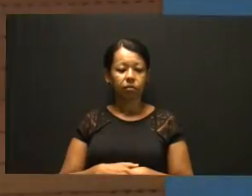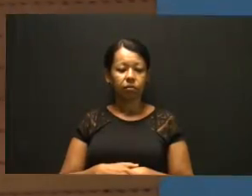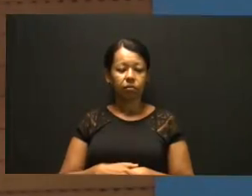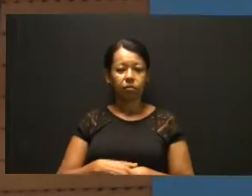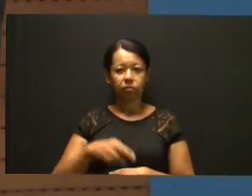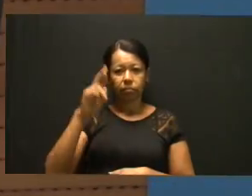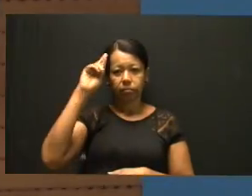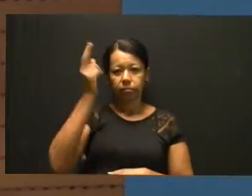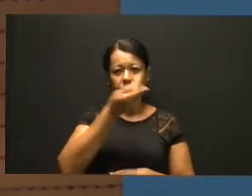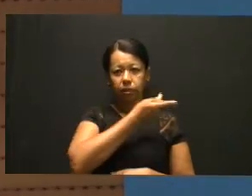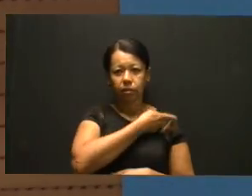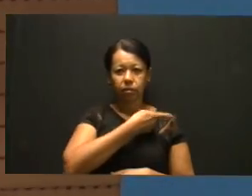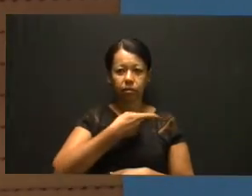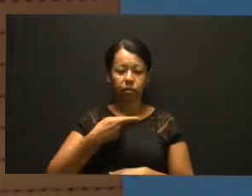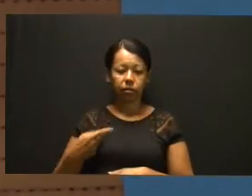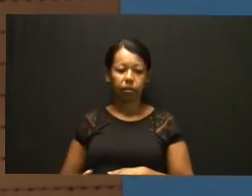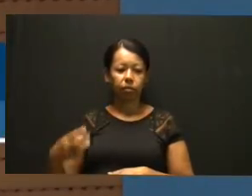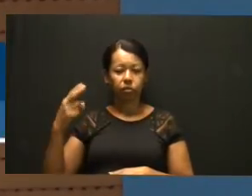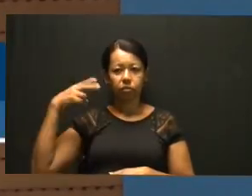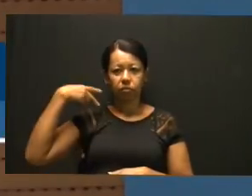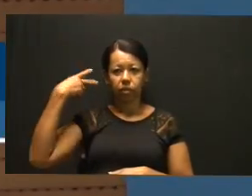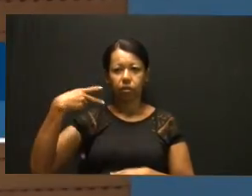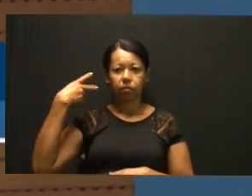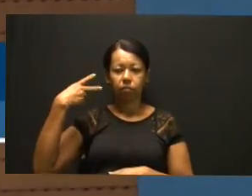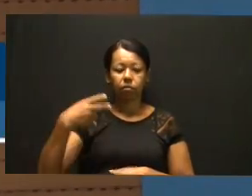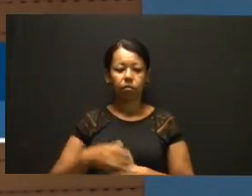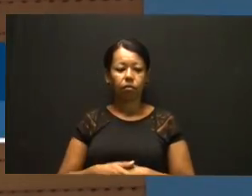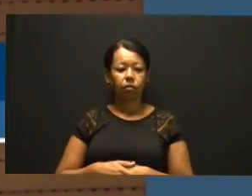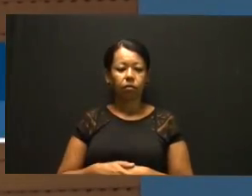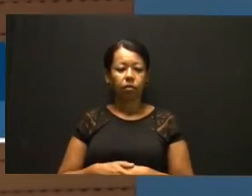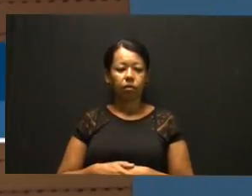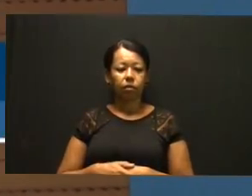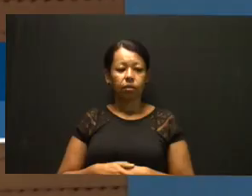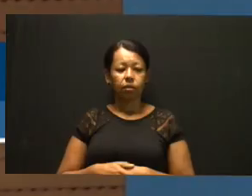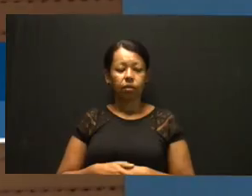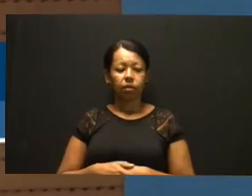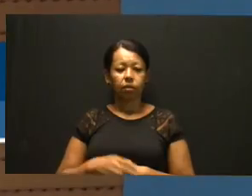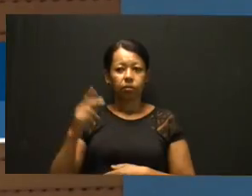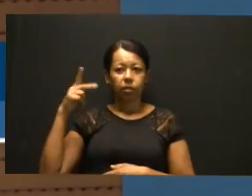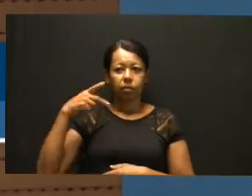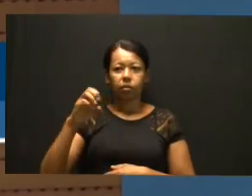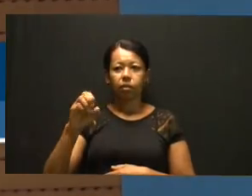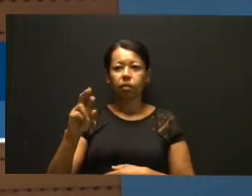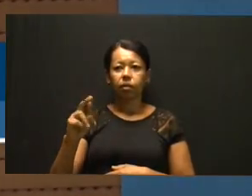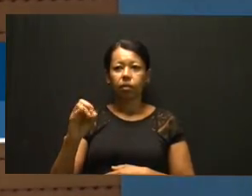Senhor presidente, nobres vereadores, vereadora Érica,